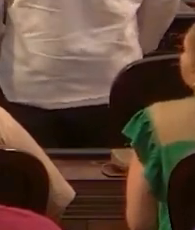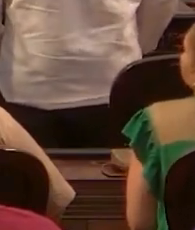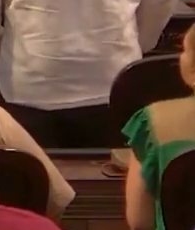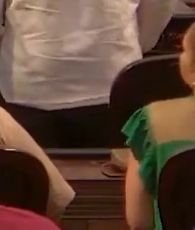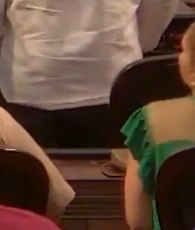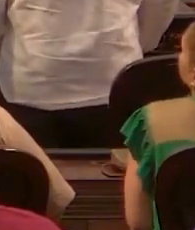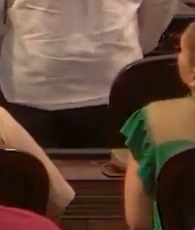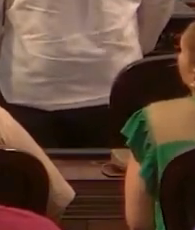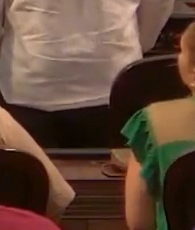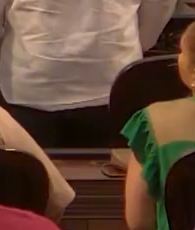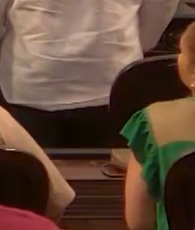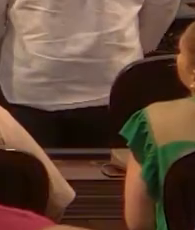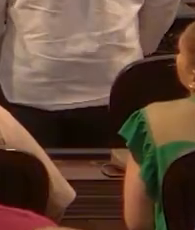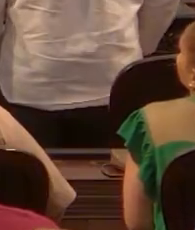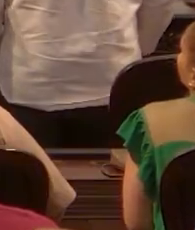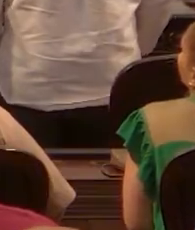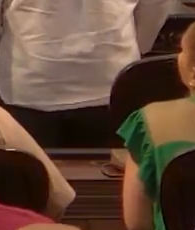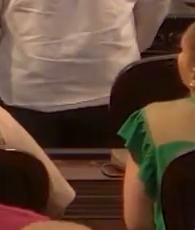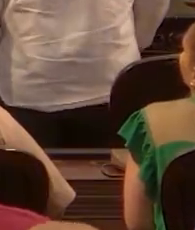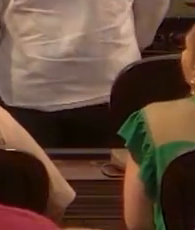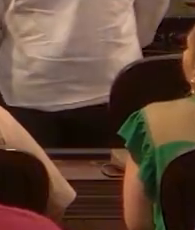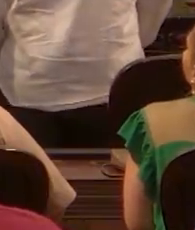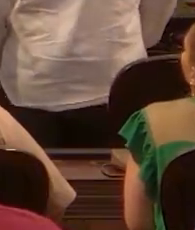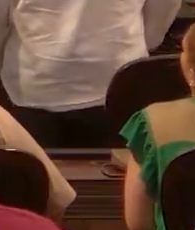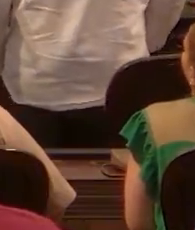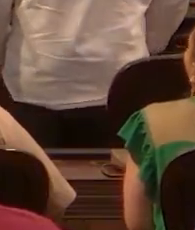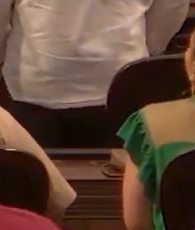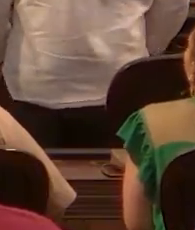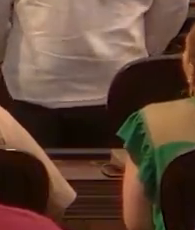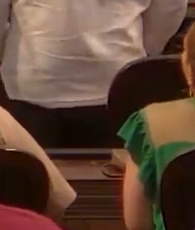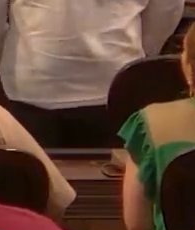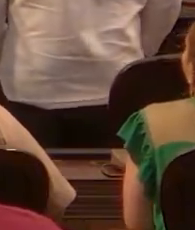em resistência na matriz. E na erva do pilão,